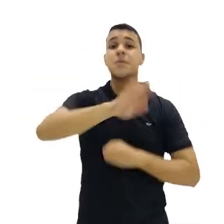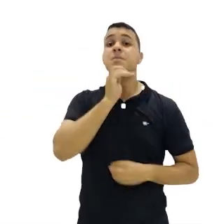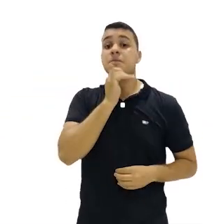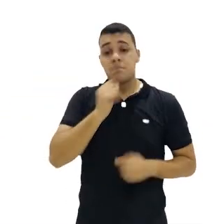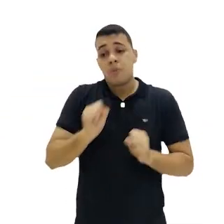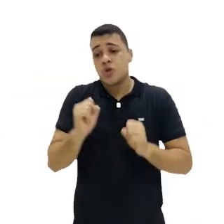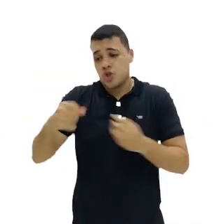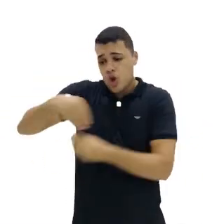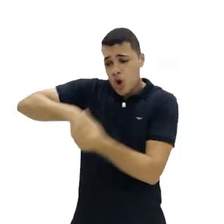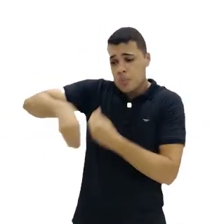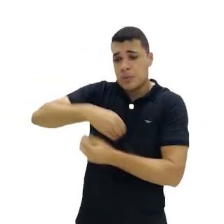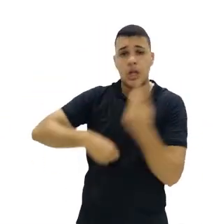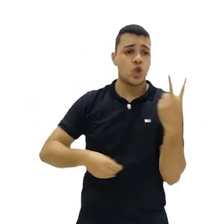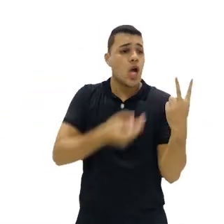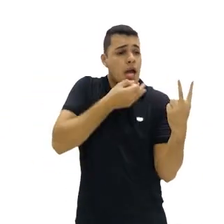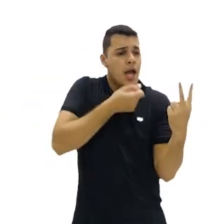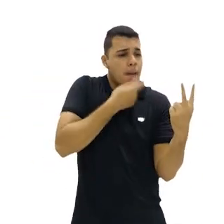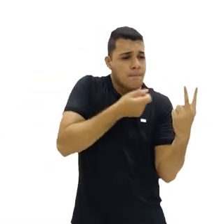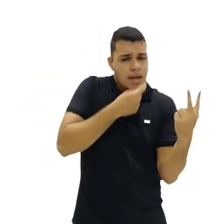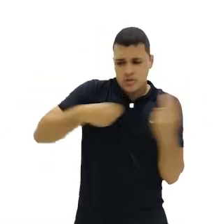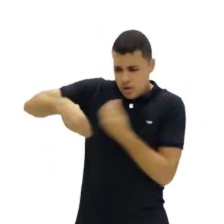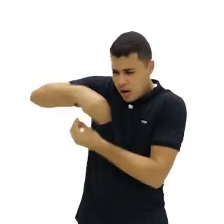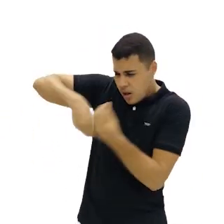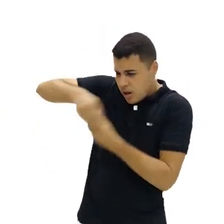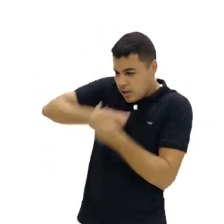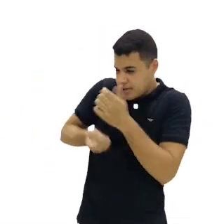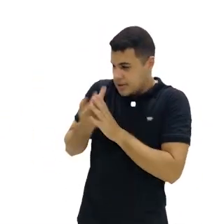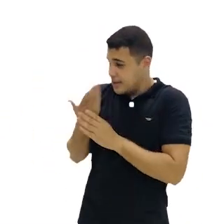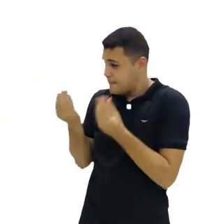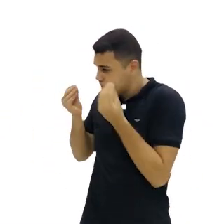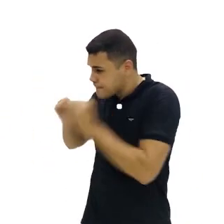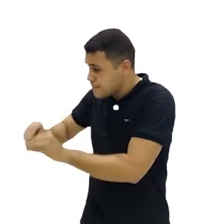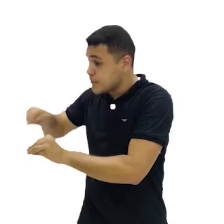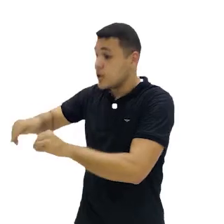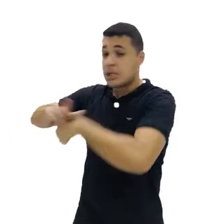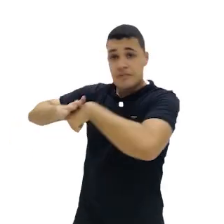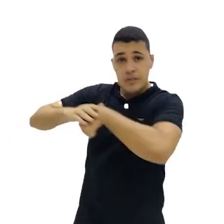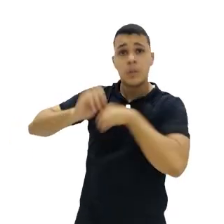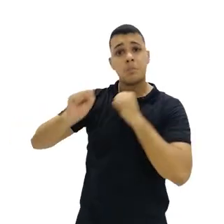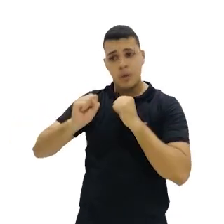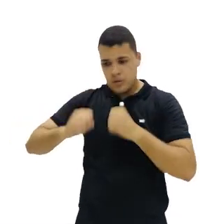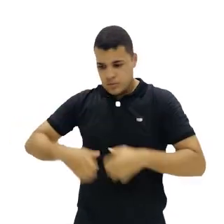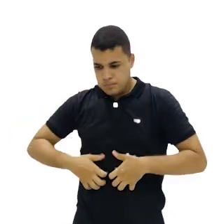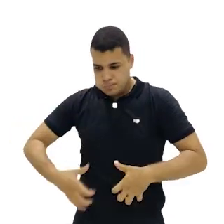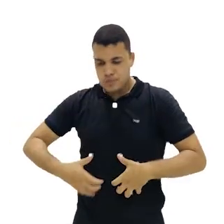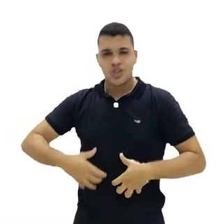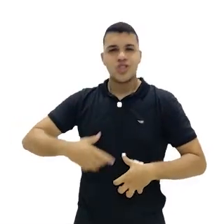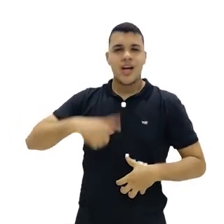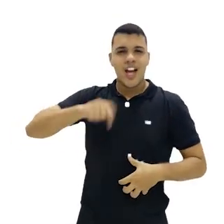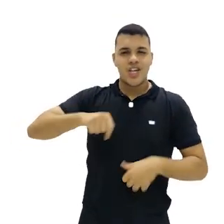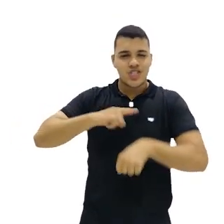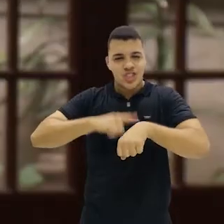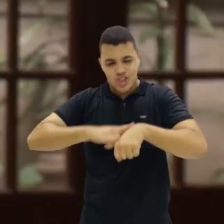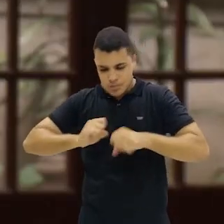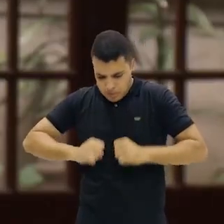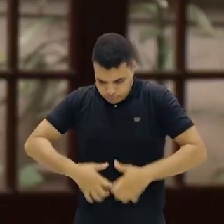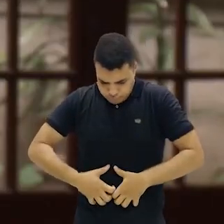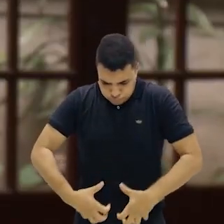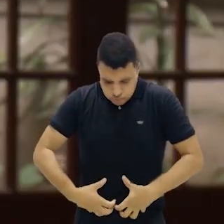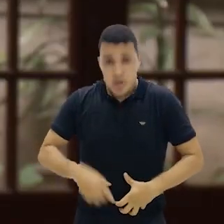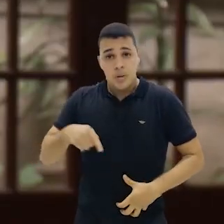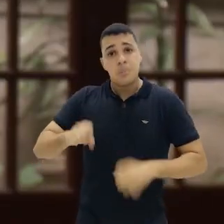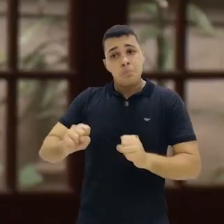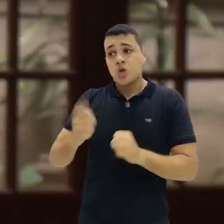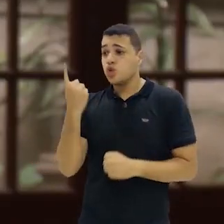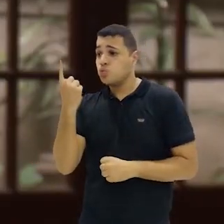para infecção urinária, é melhor do que eu tratar com apenas um tipo de antibiótico, né? Então, para alguns tipos de doença,